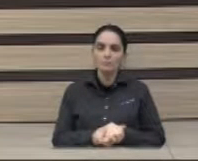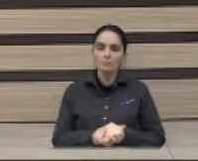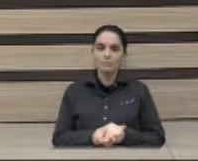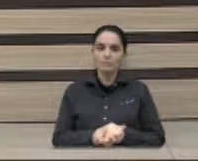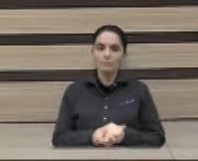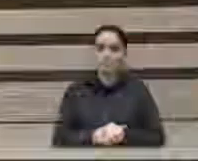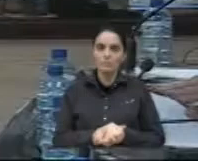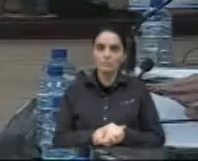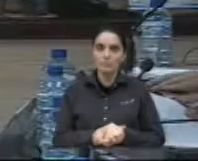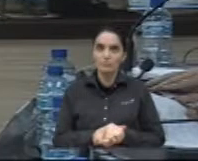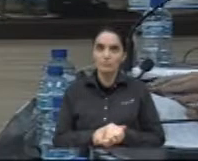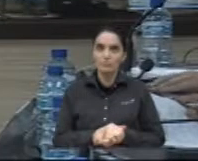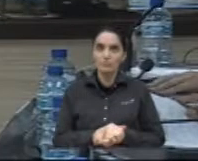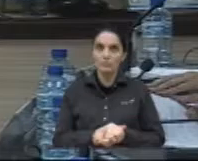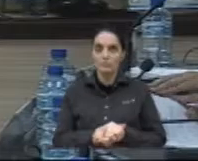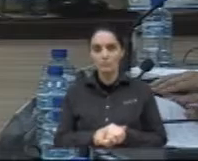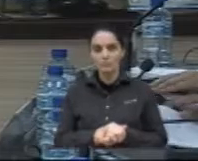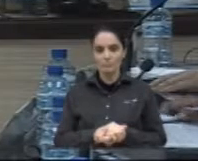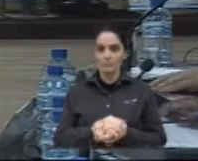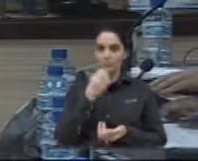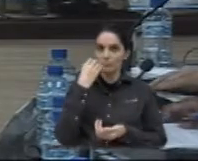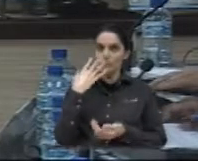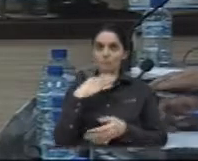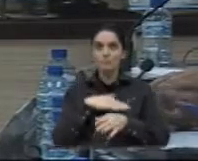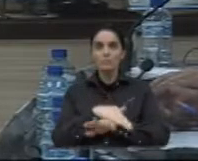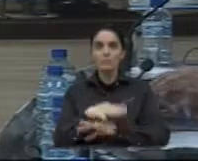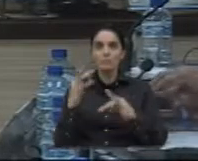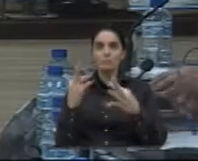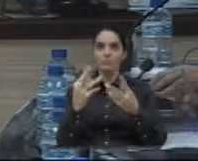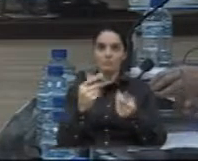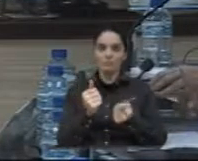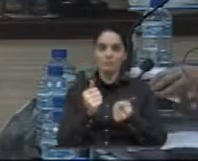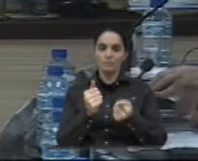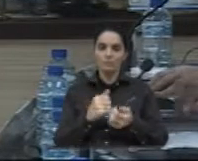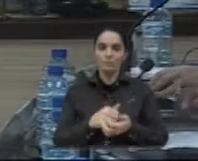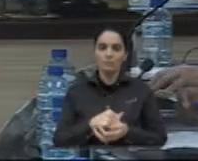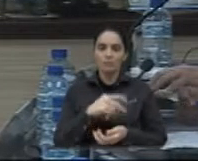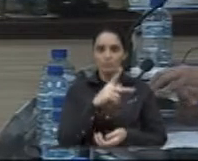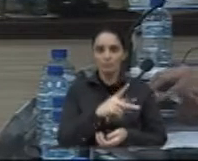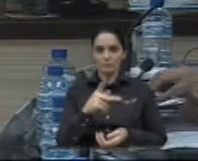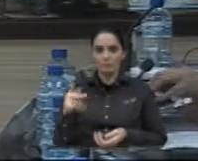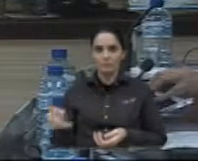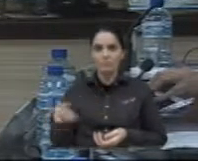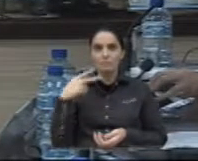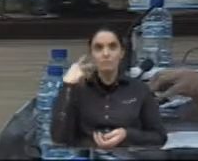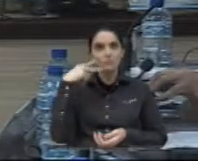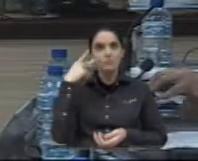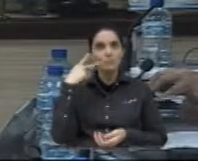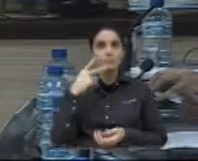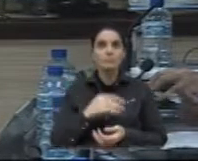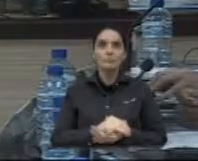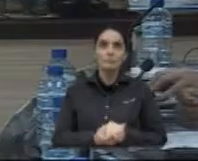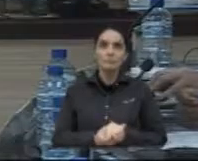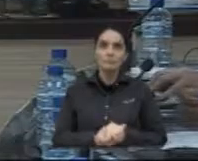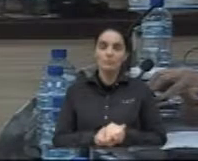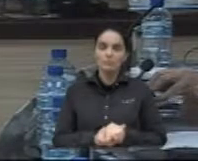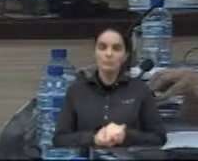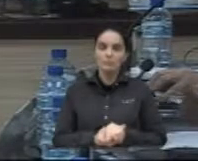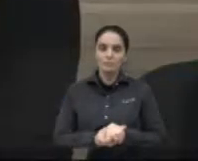do projeto. Boa noite a todos, senhor presidente, vereadores, vereadoras,